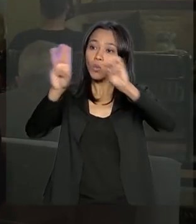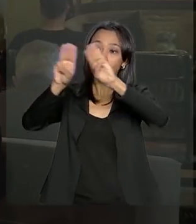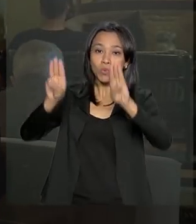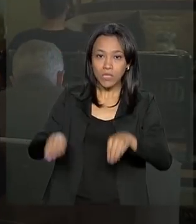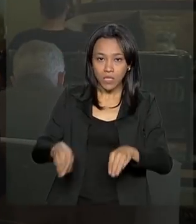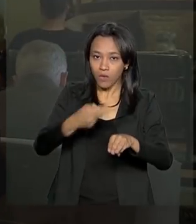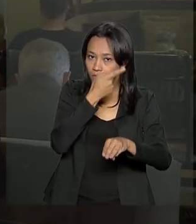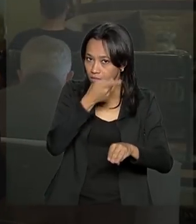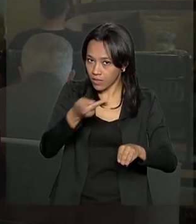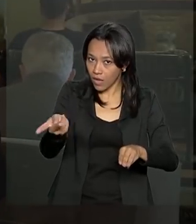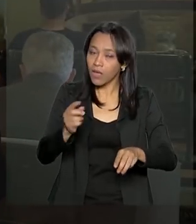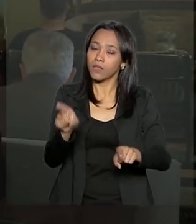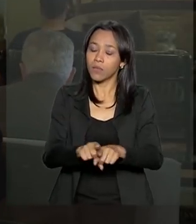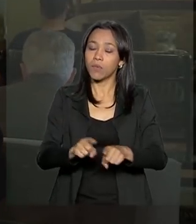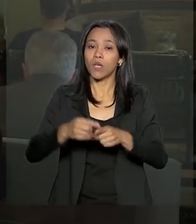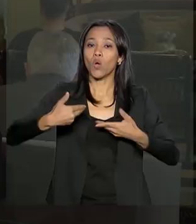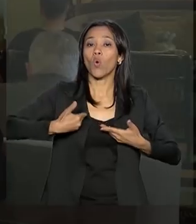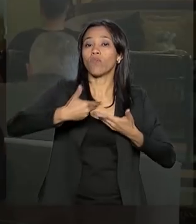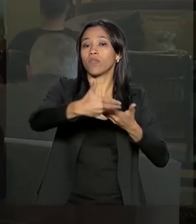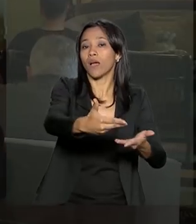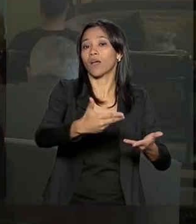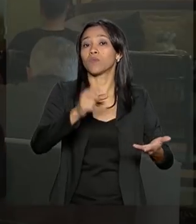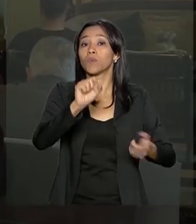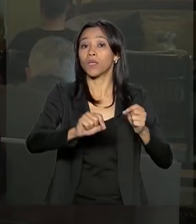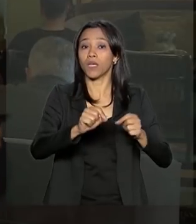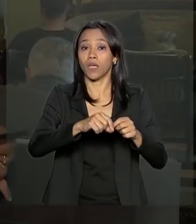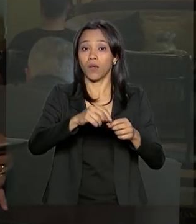e também ele foi convidado para plantar uma muda